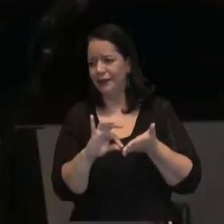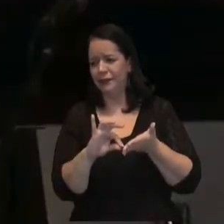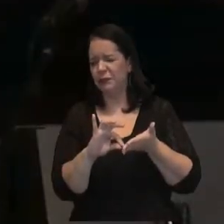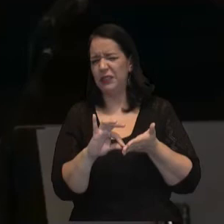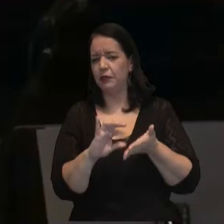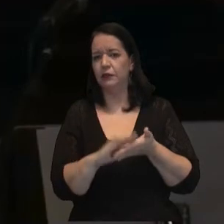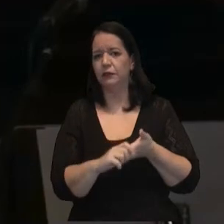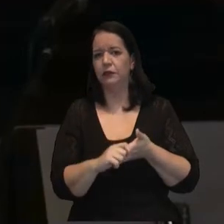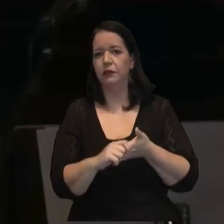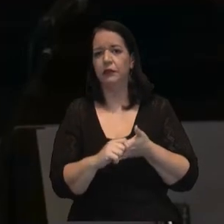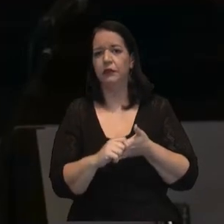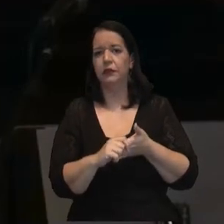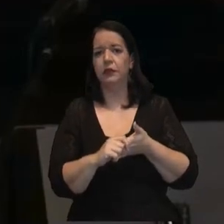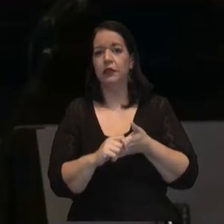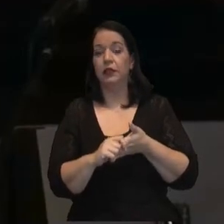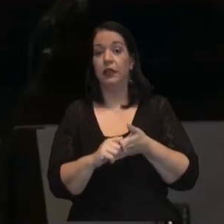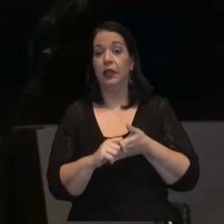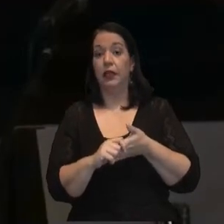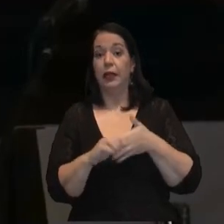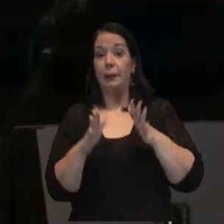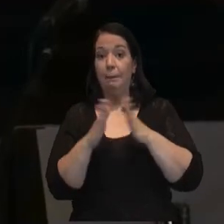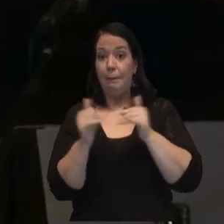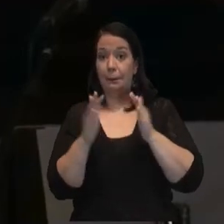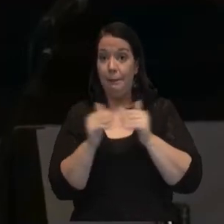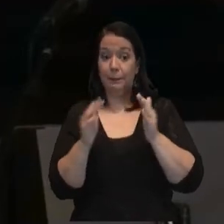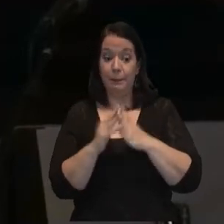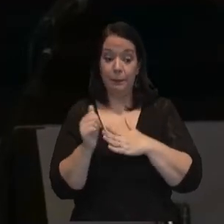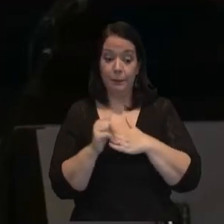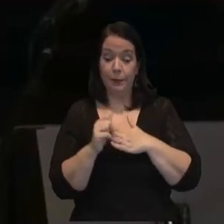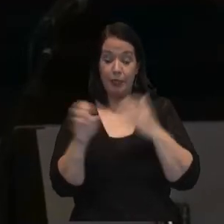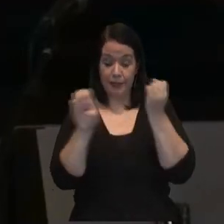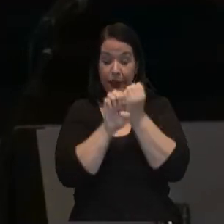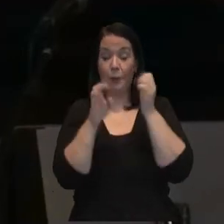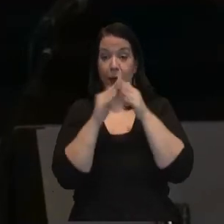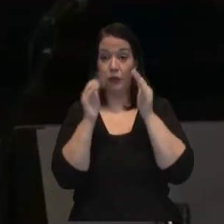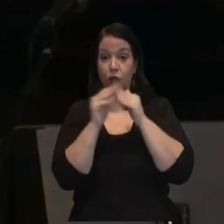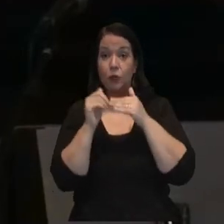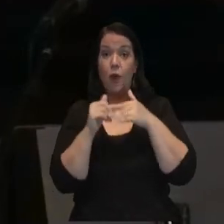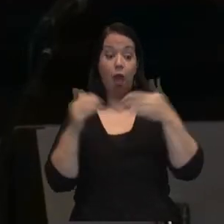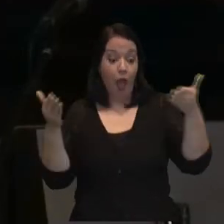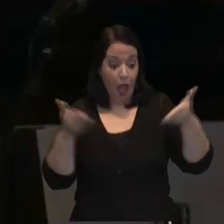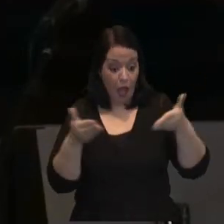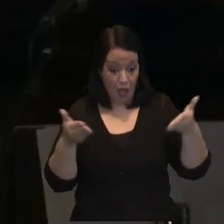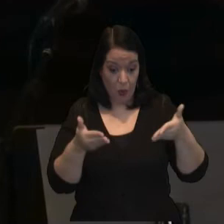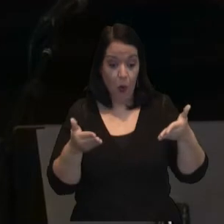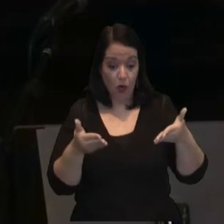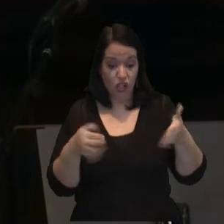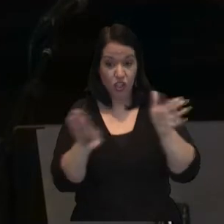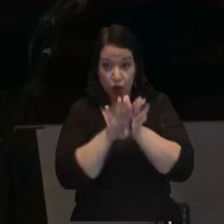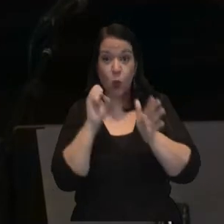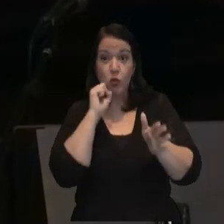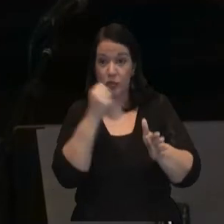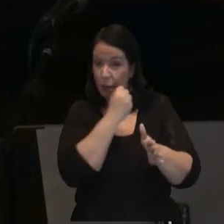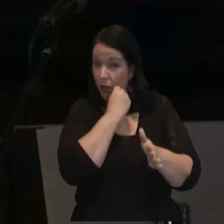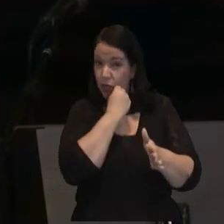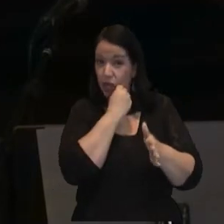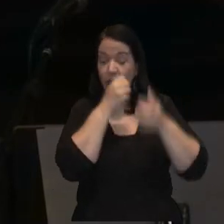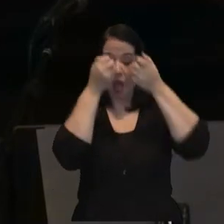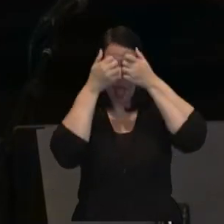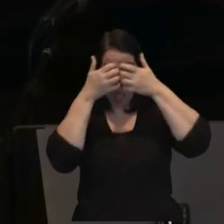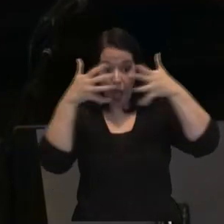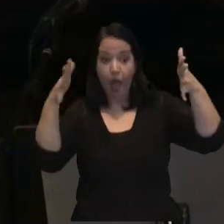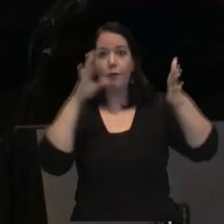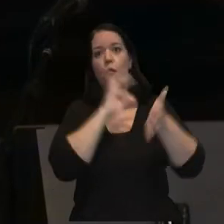os olhos deles, desses sírios, para que eles vejam. E diz-nos a palavra de Deus que quando eles abriram